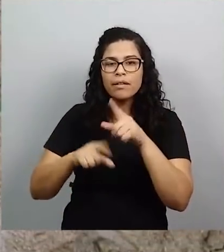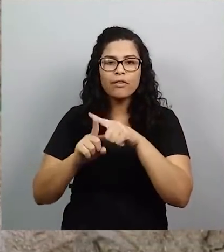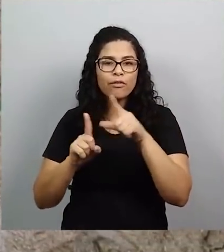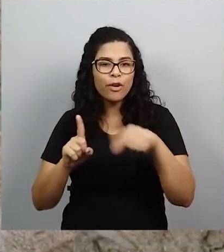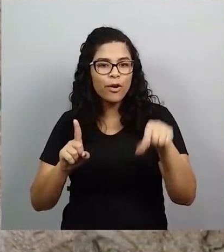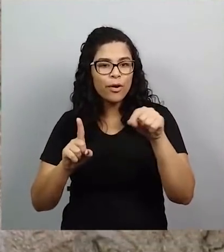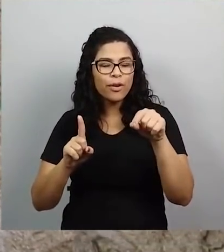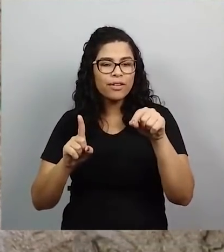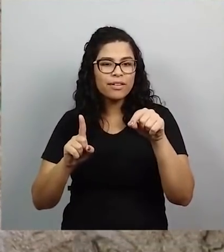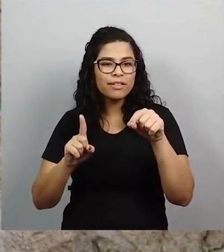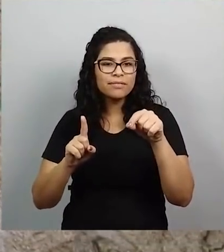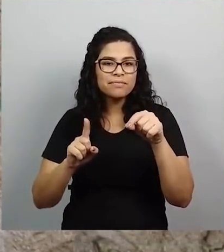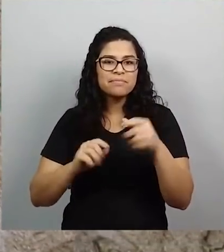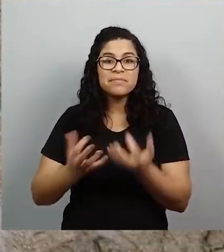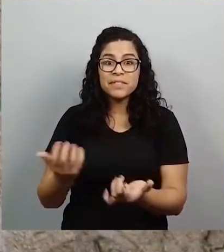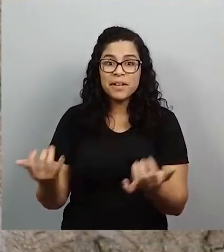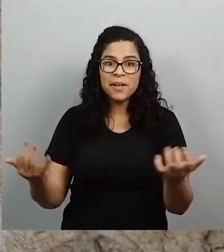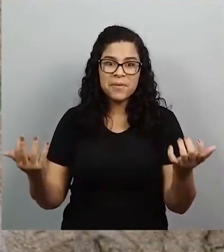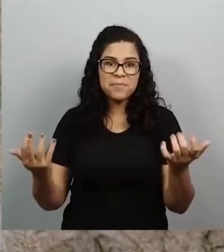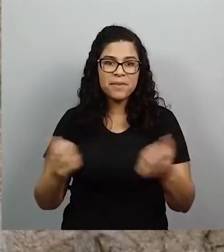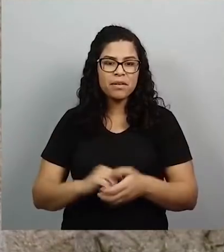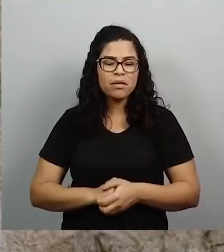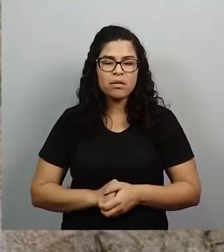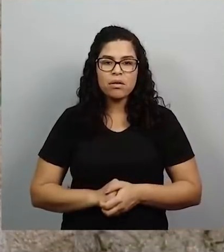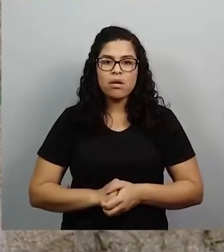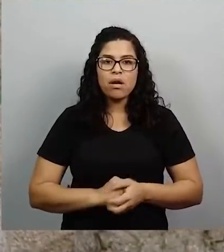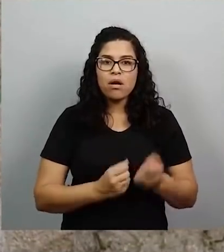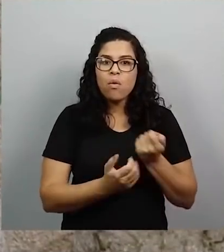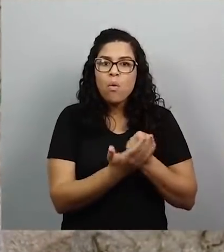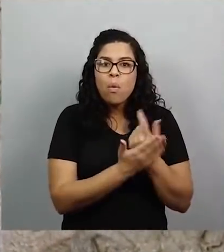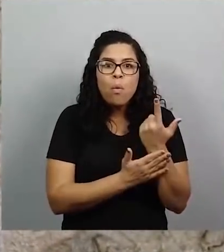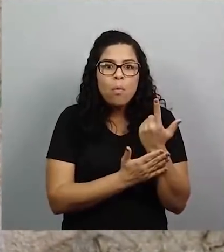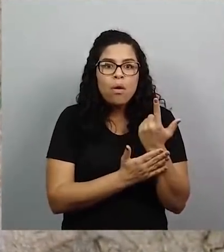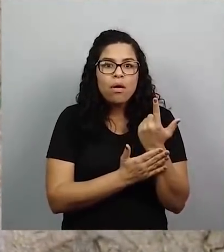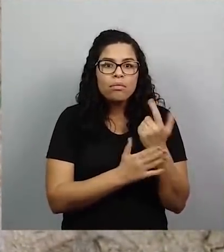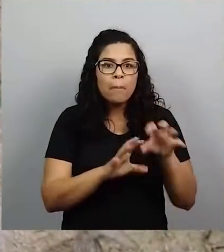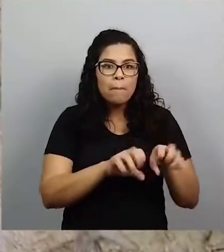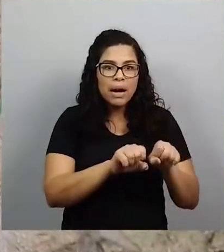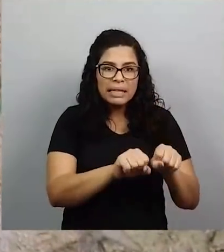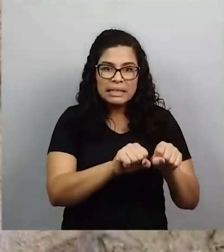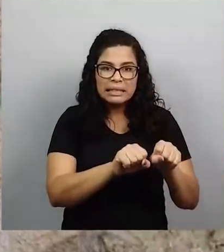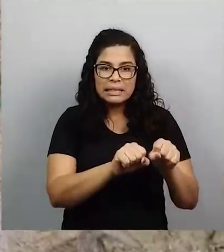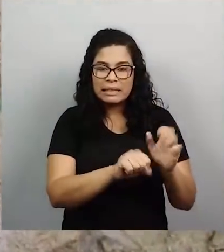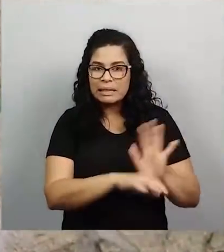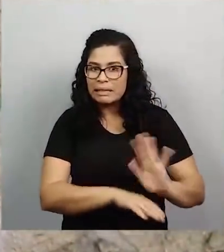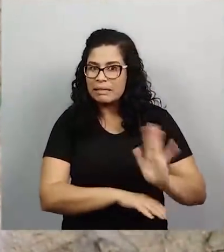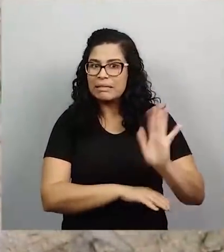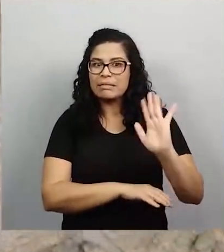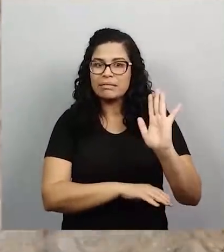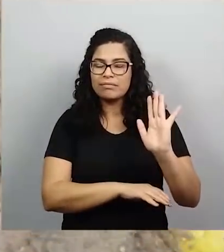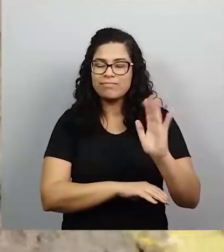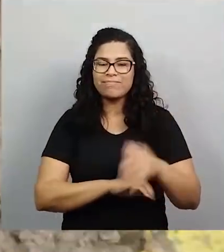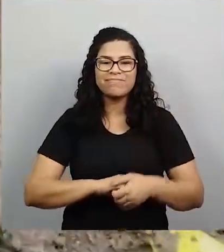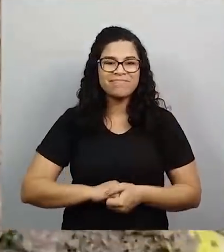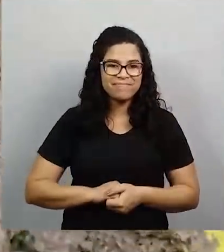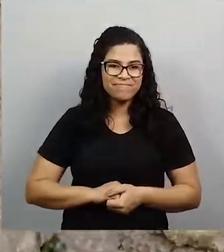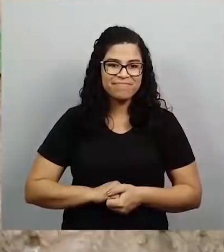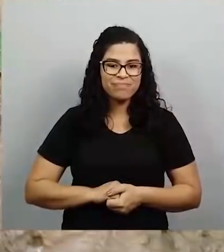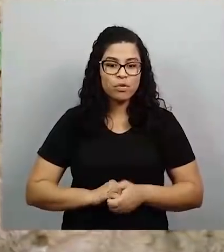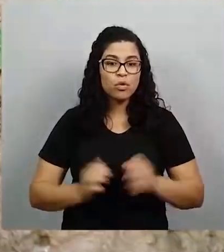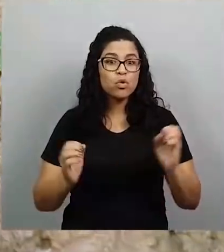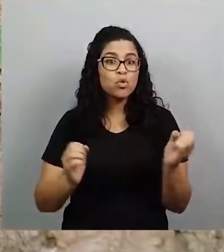pedras, folhas, grama. Quem é que precisa de massinha comprada e cara, não é mesmo? E os